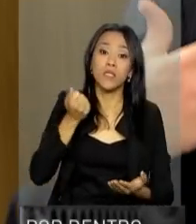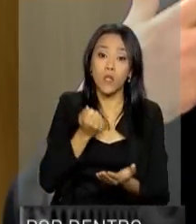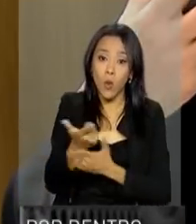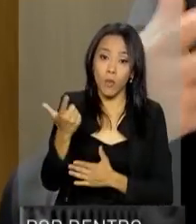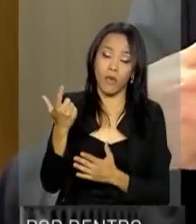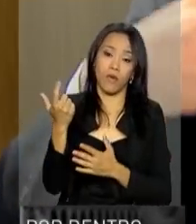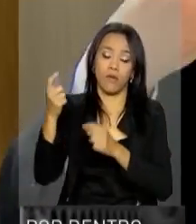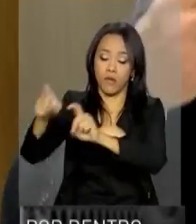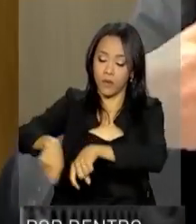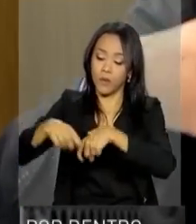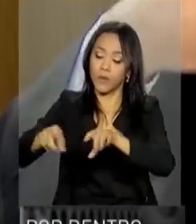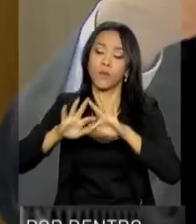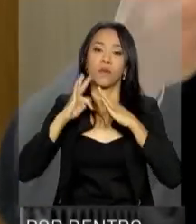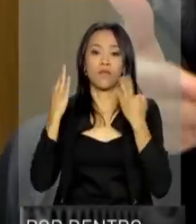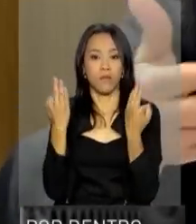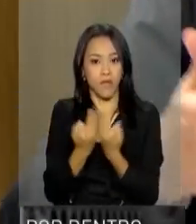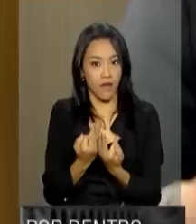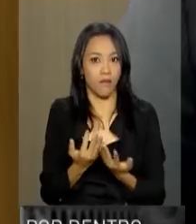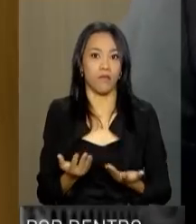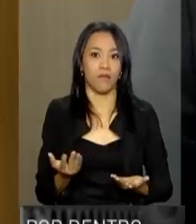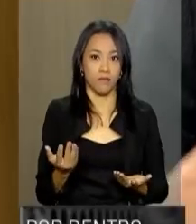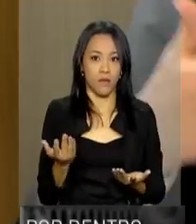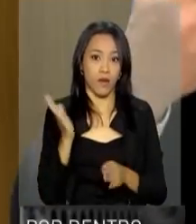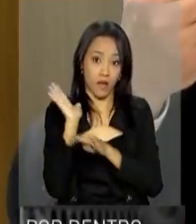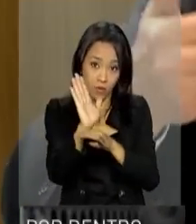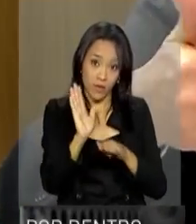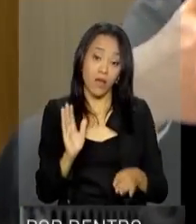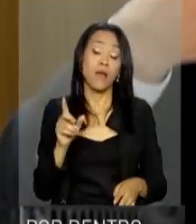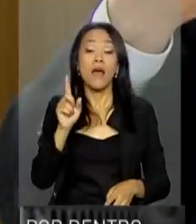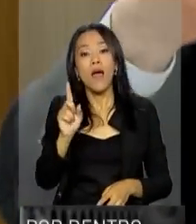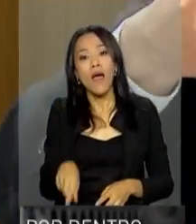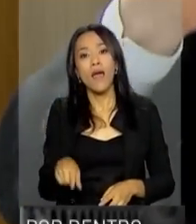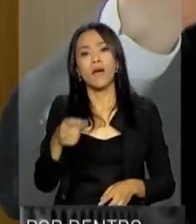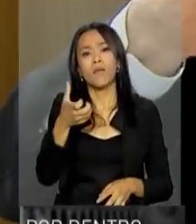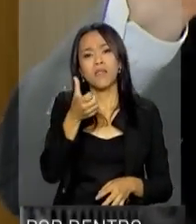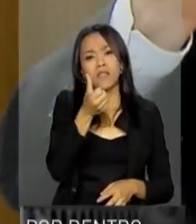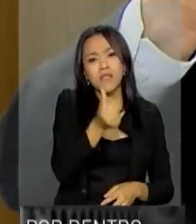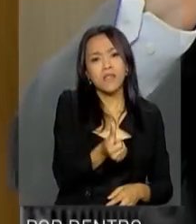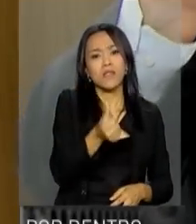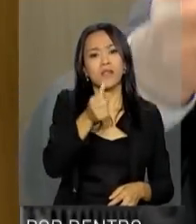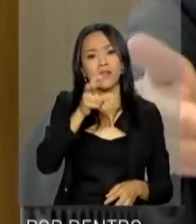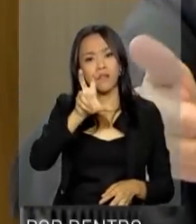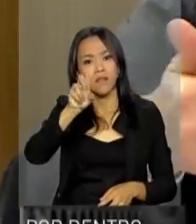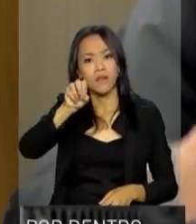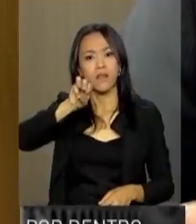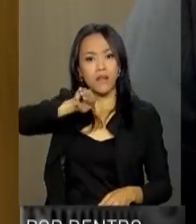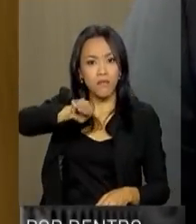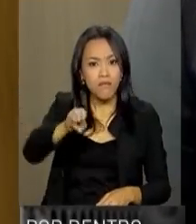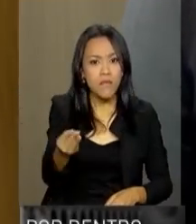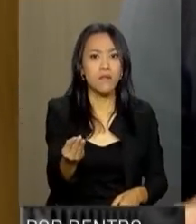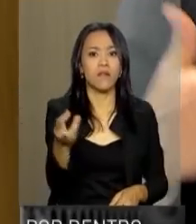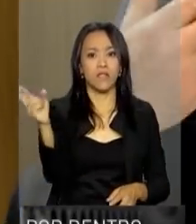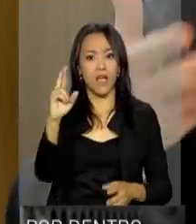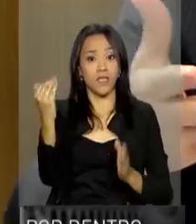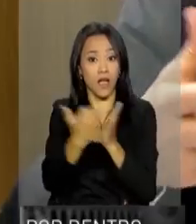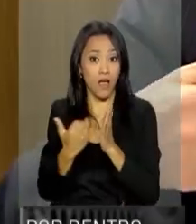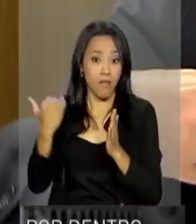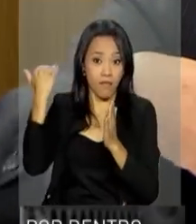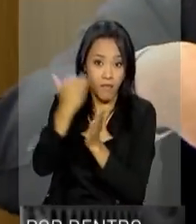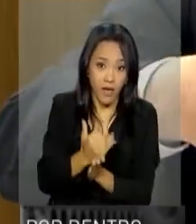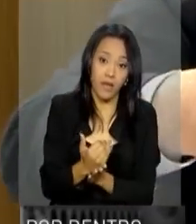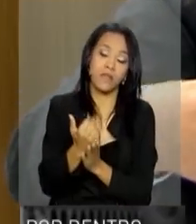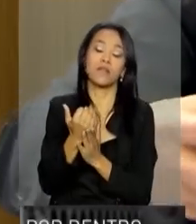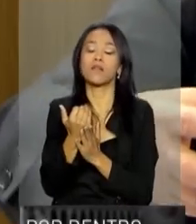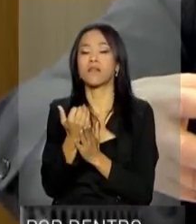isso representou uma oferta não toda gasta mais uma festa de 650 milhões de reais a mais pra compra